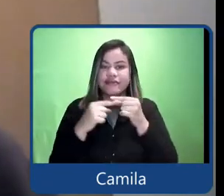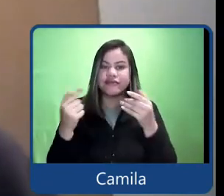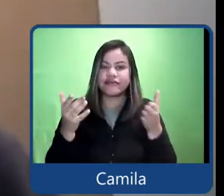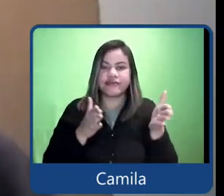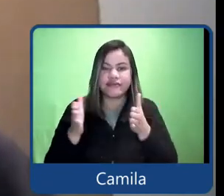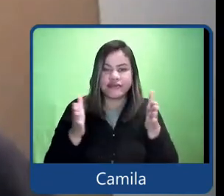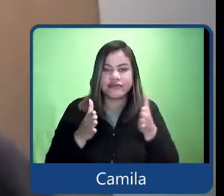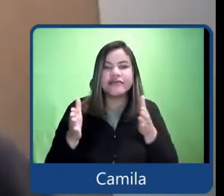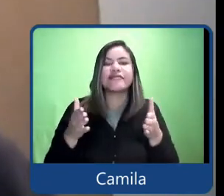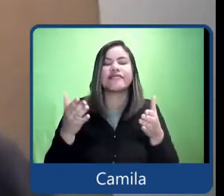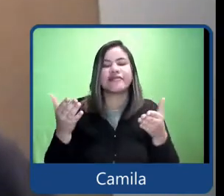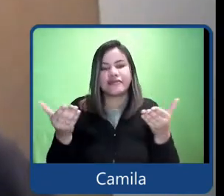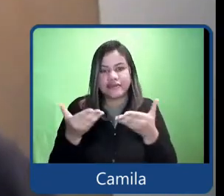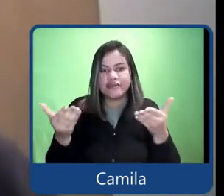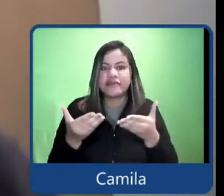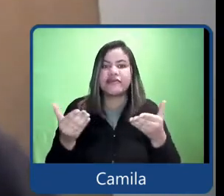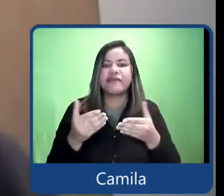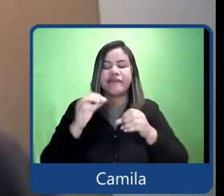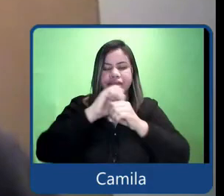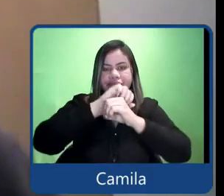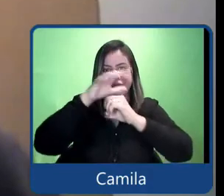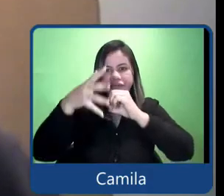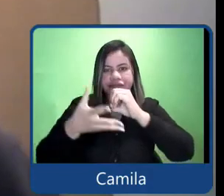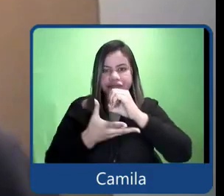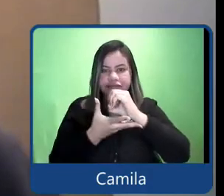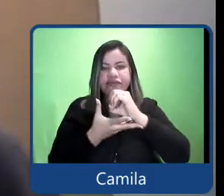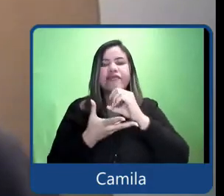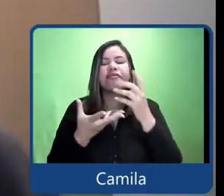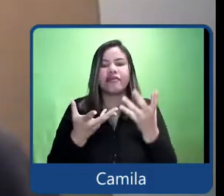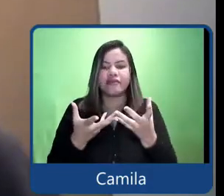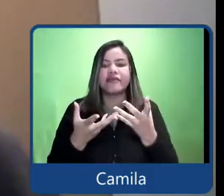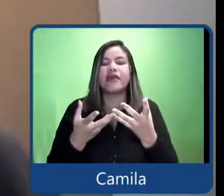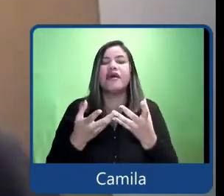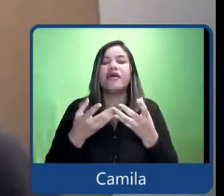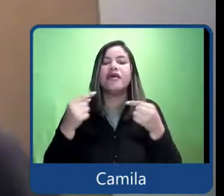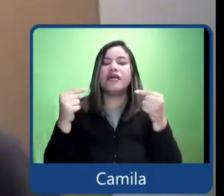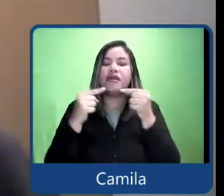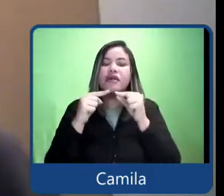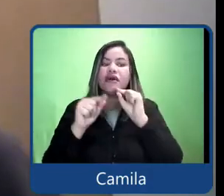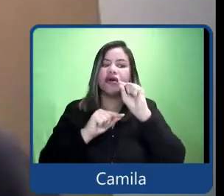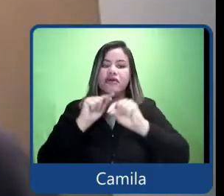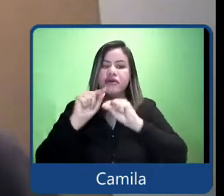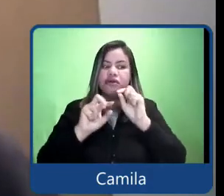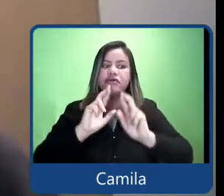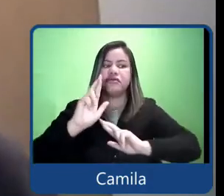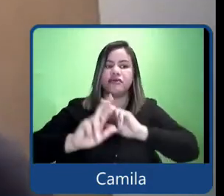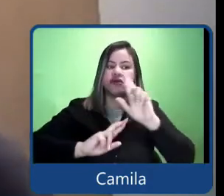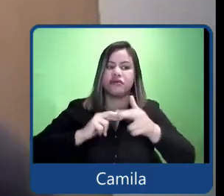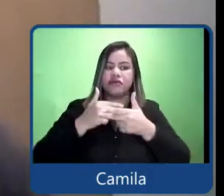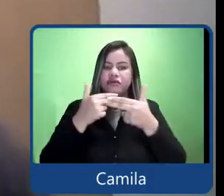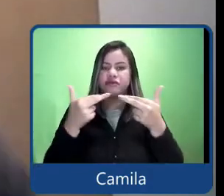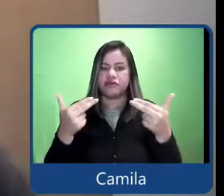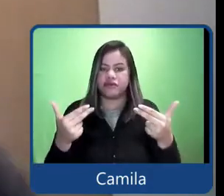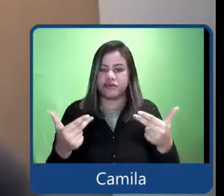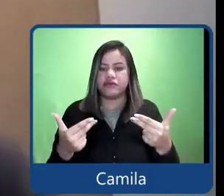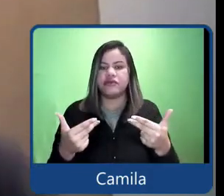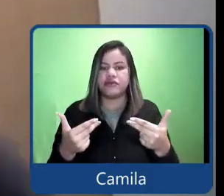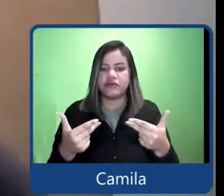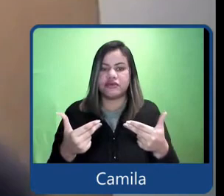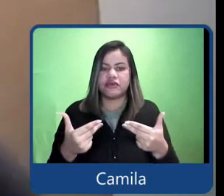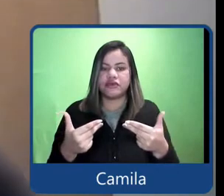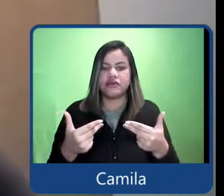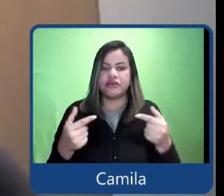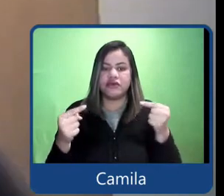das questões atmosféricas, e aí possa dar respostas aos negacionistas das mudanças climáticas, né, do que de